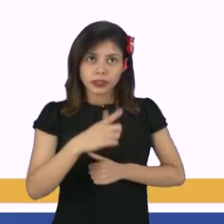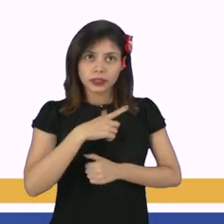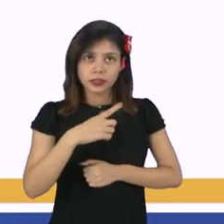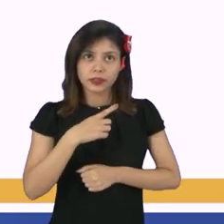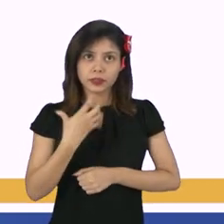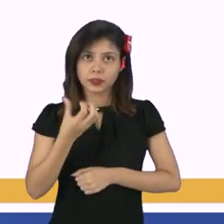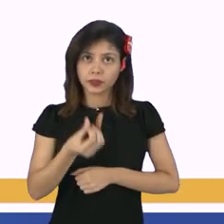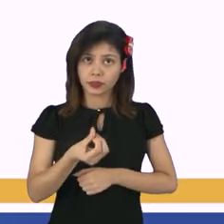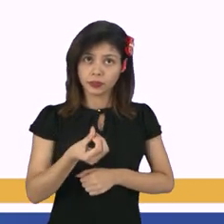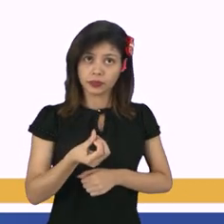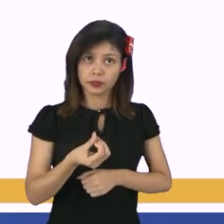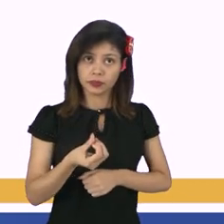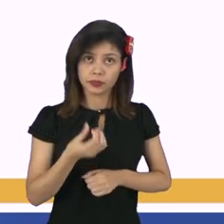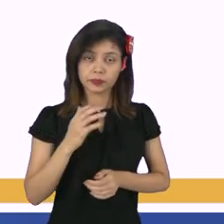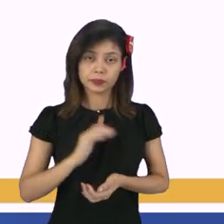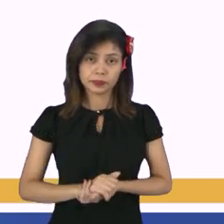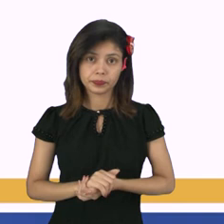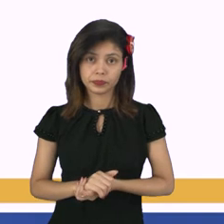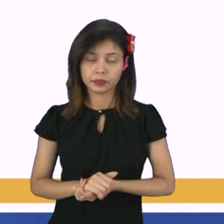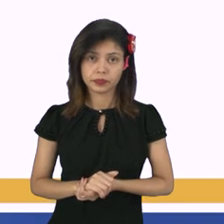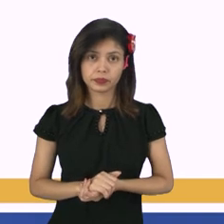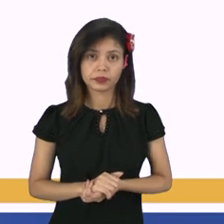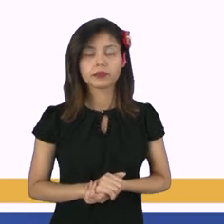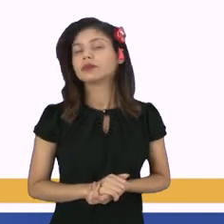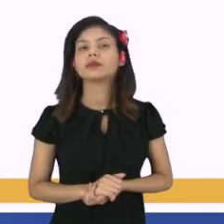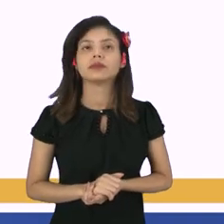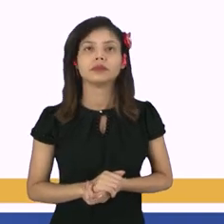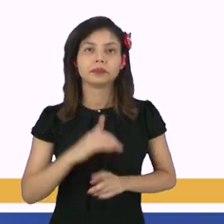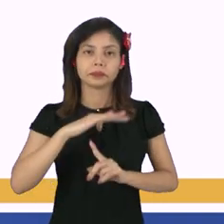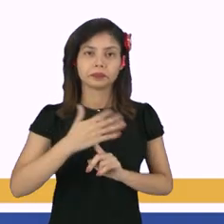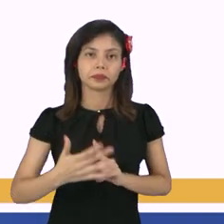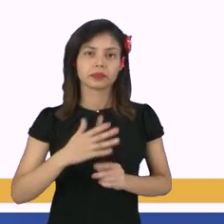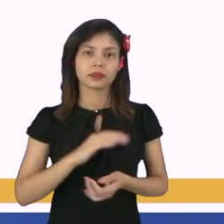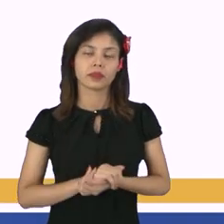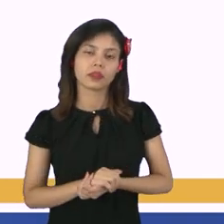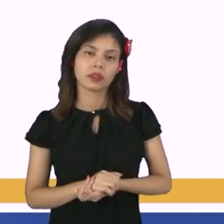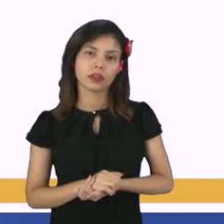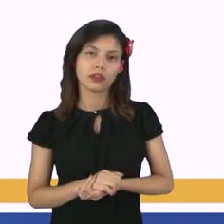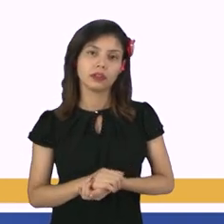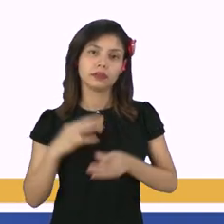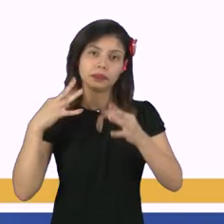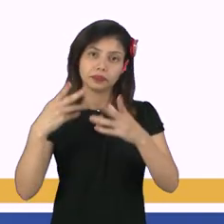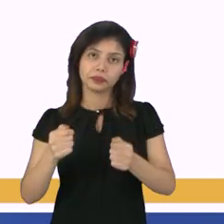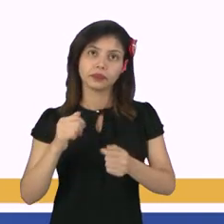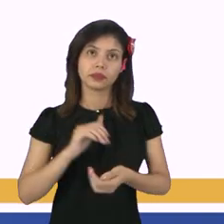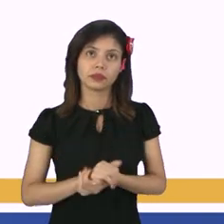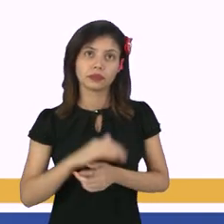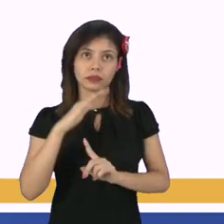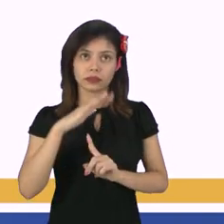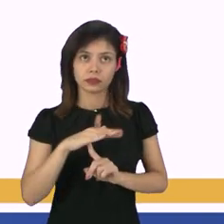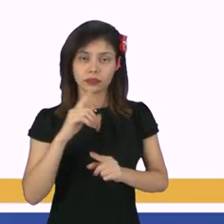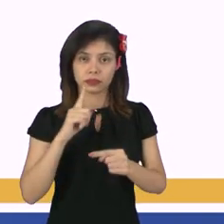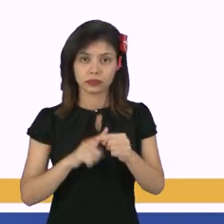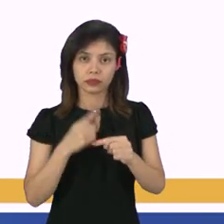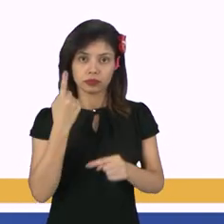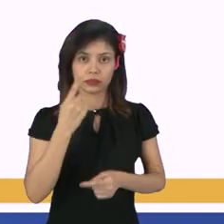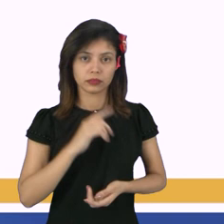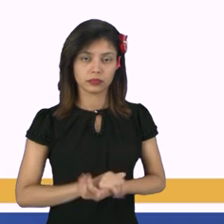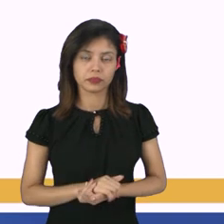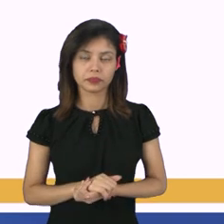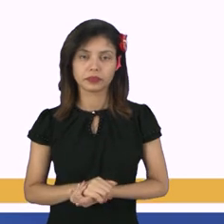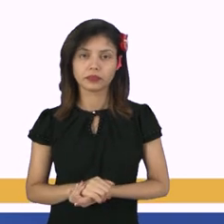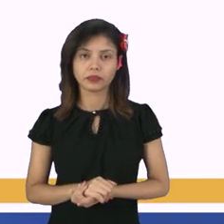nós vamos ter seis Faces é que sabe ex agonais laterais então ao todo seis mais um não é com a base de baixo